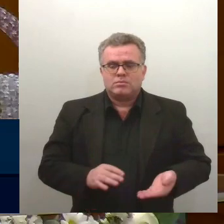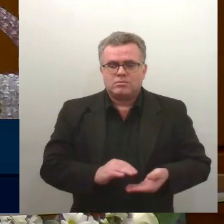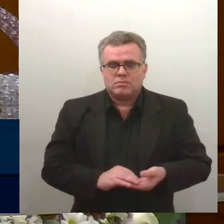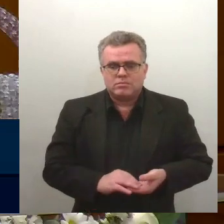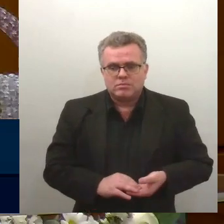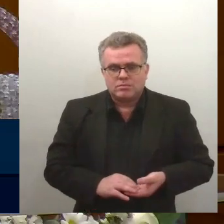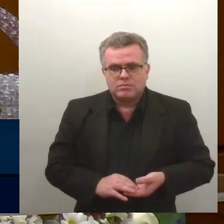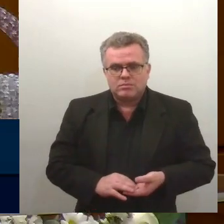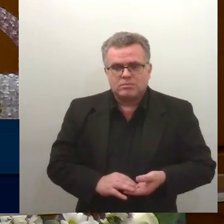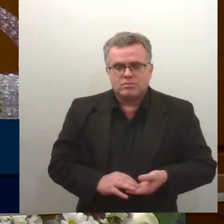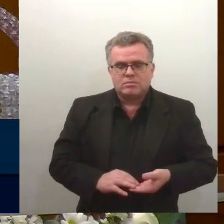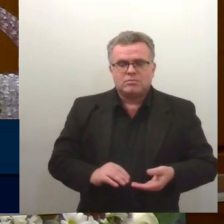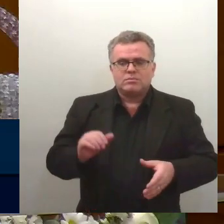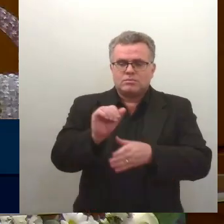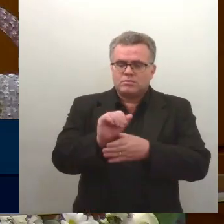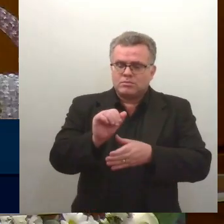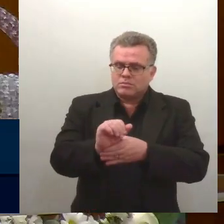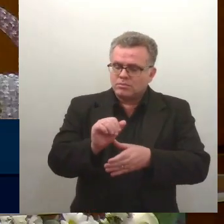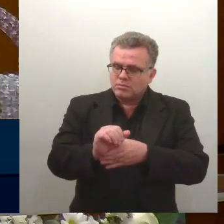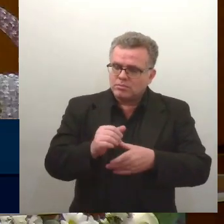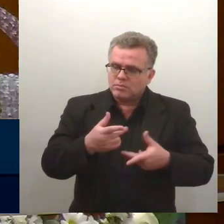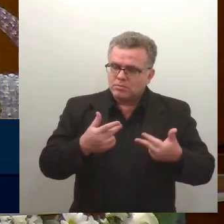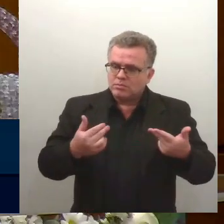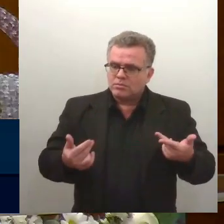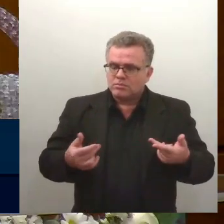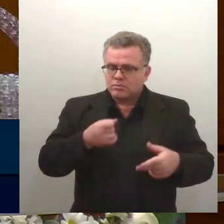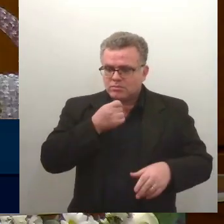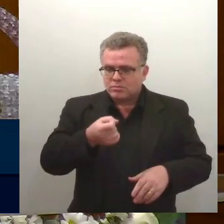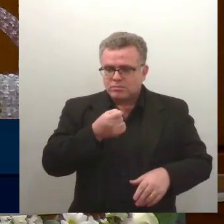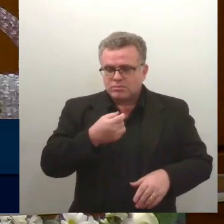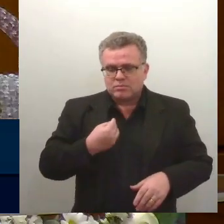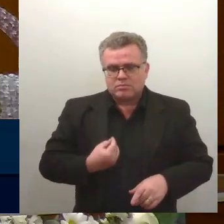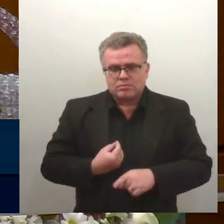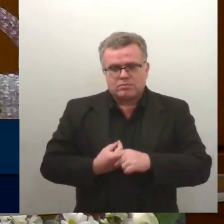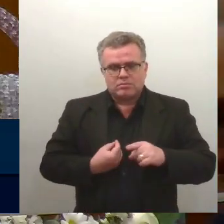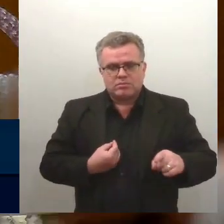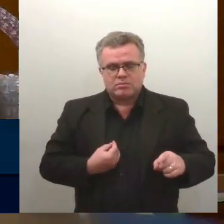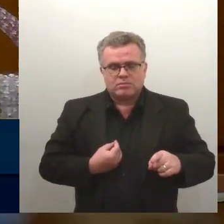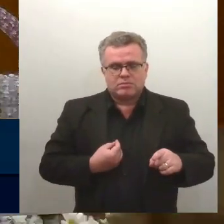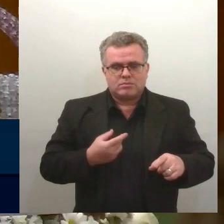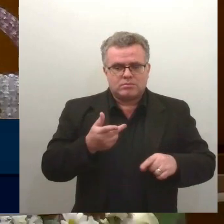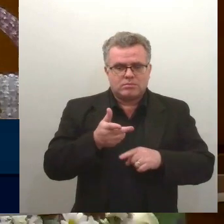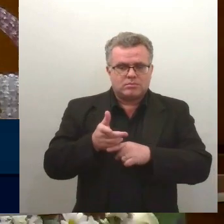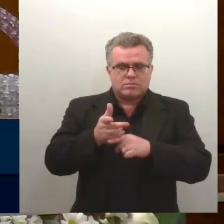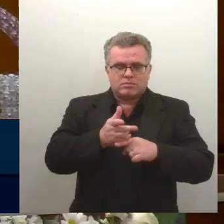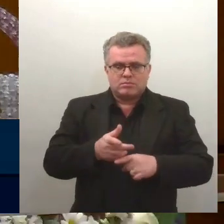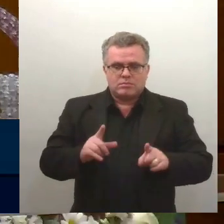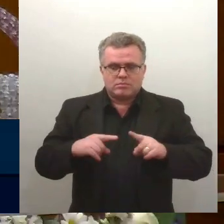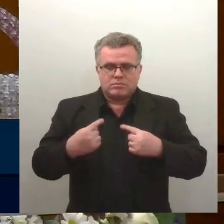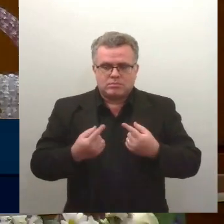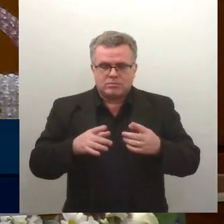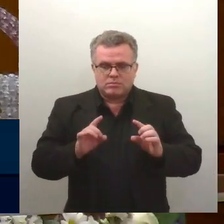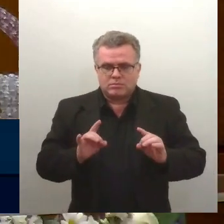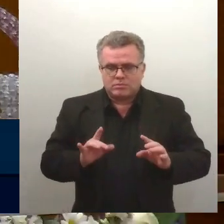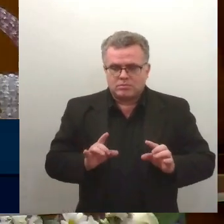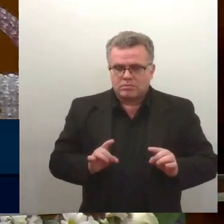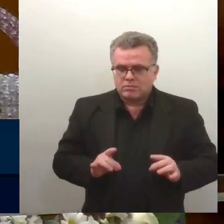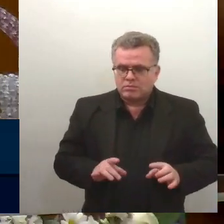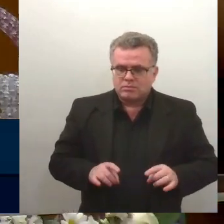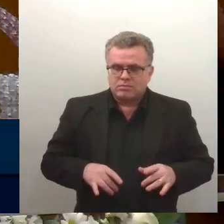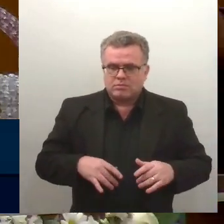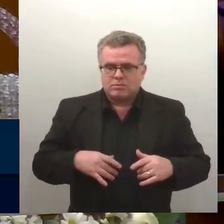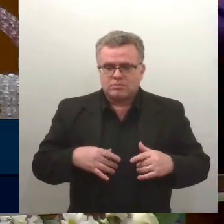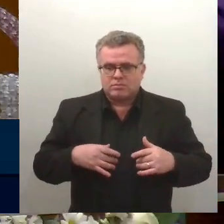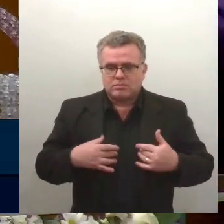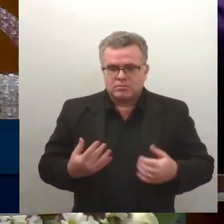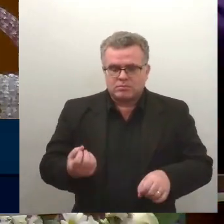da imprensa que está cobrindo essa sessão tão especial, emocionante também, porque eu tenho certeza